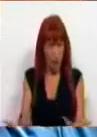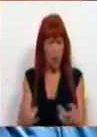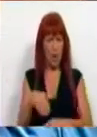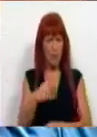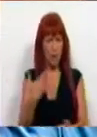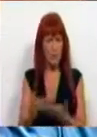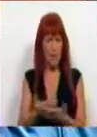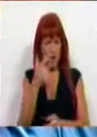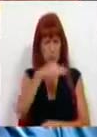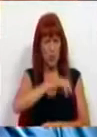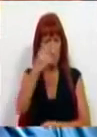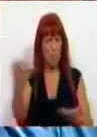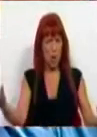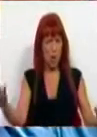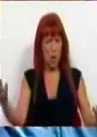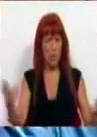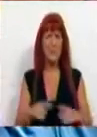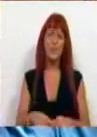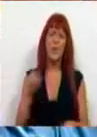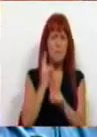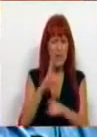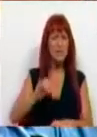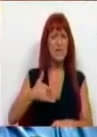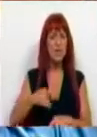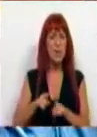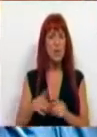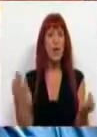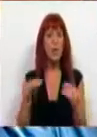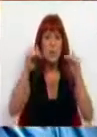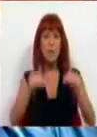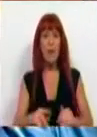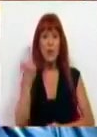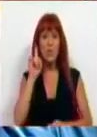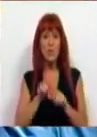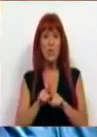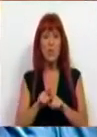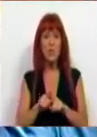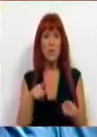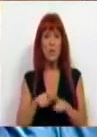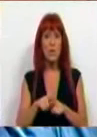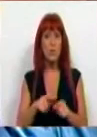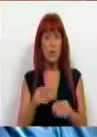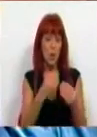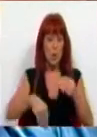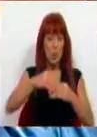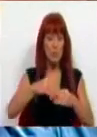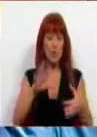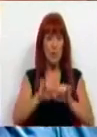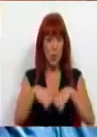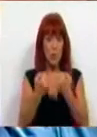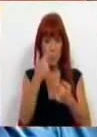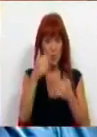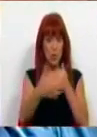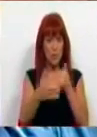agora preocupar-se com os pensionistas. O mesmo CDS que, para além de baixar o valor, retirou o complemento social